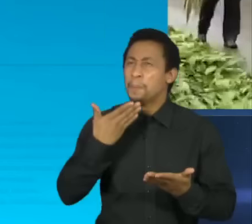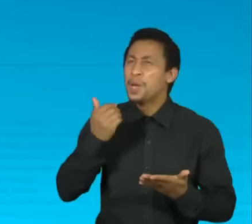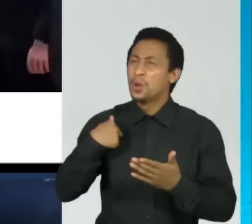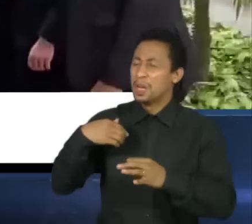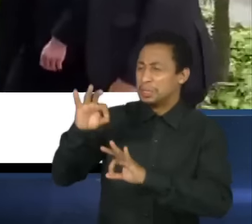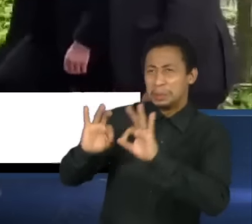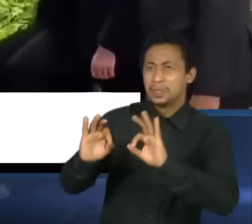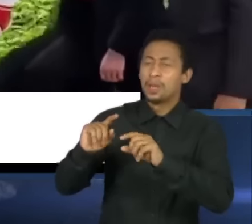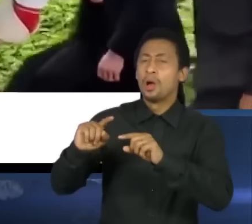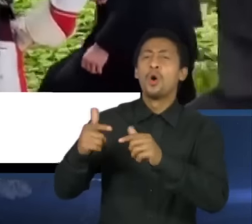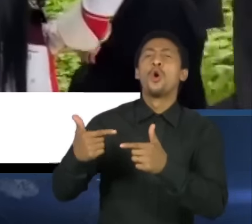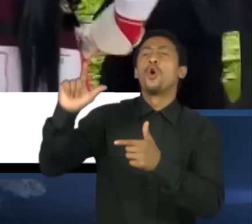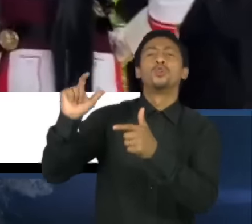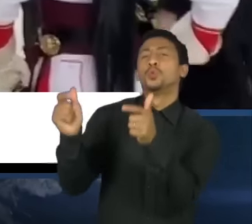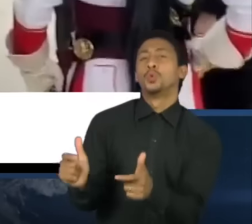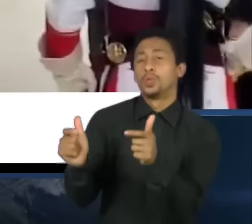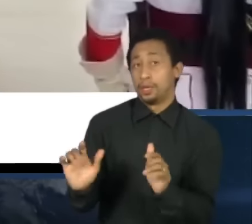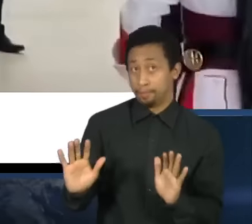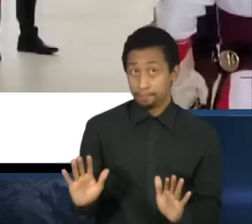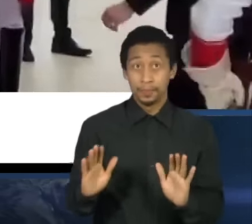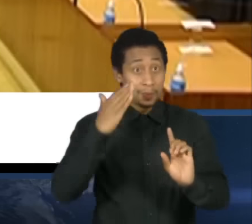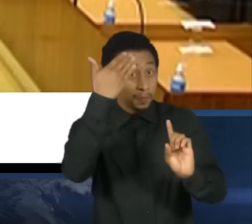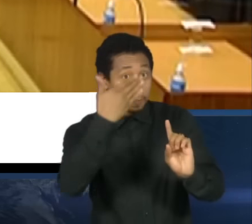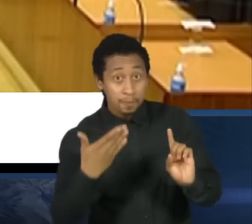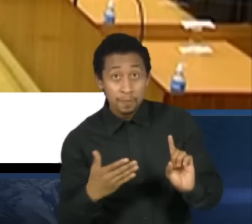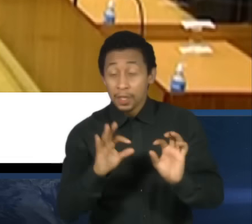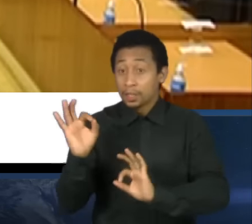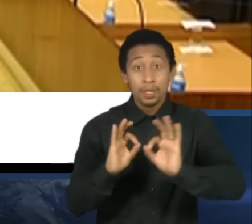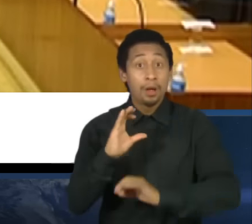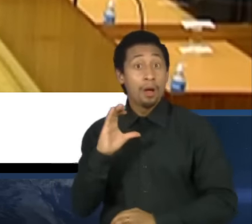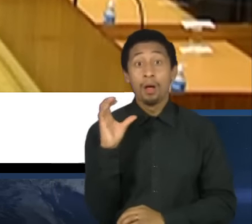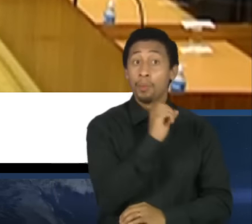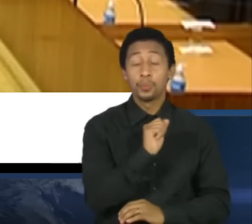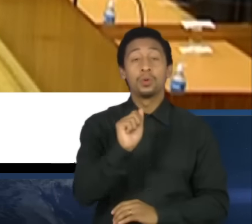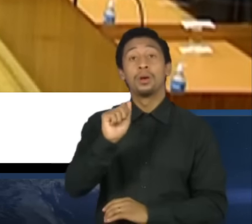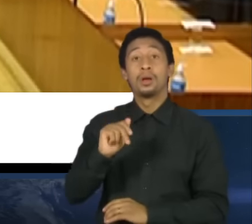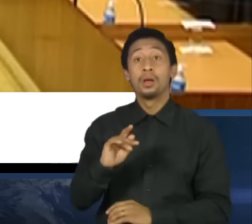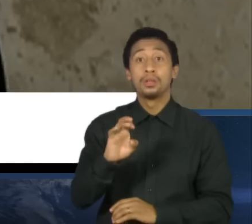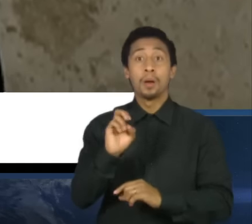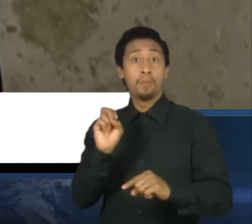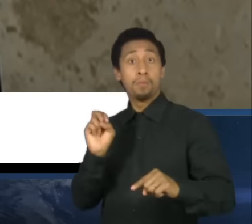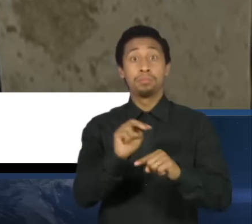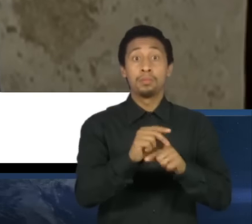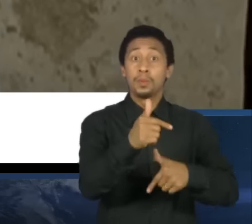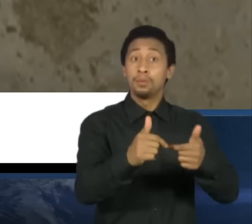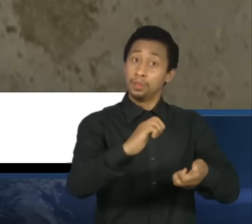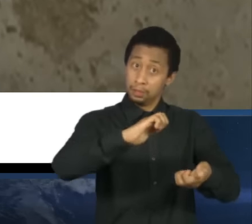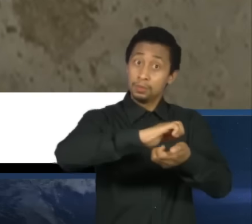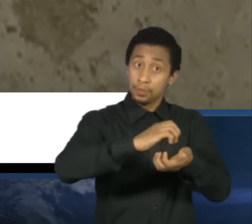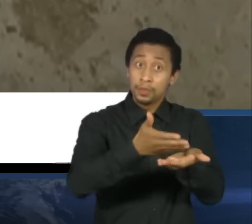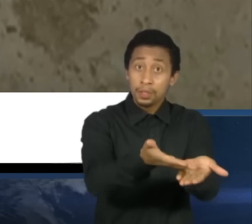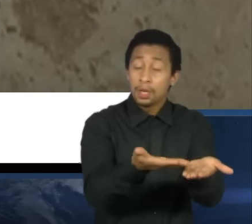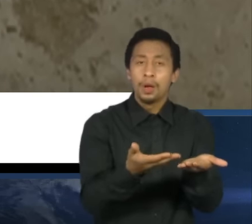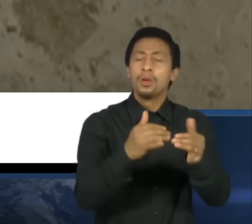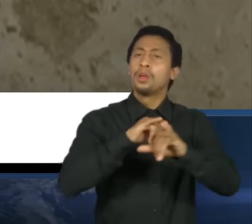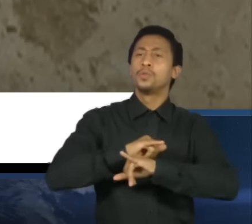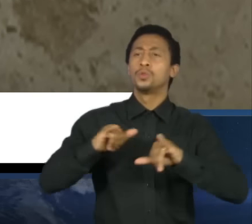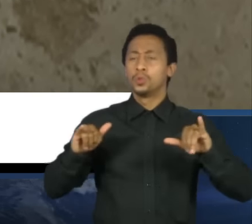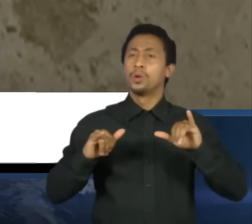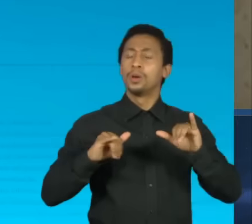lugar. Em cerimônia a jato, André Mendonça toma posse no Supremo Tribunal Federal e diz que irá cumprir